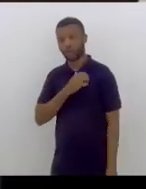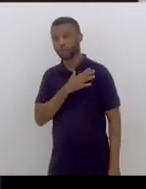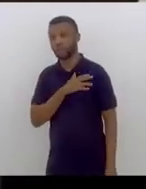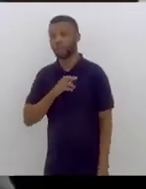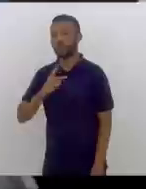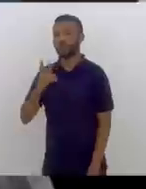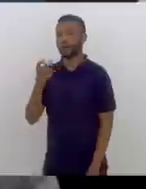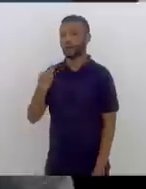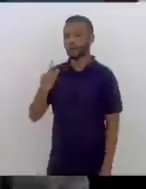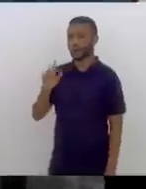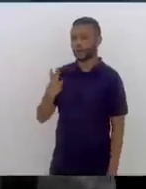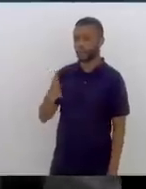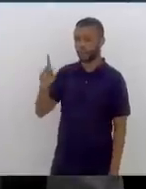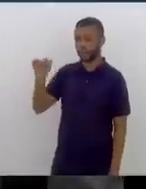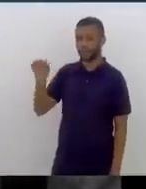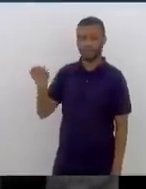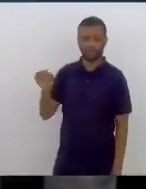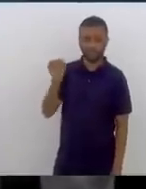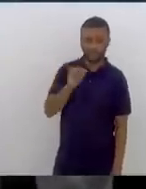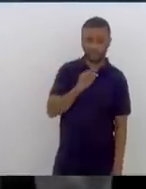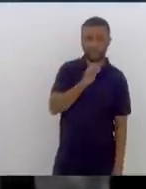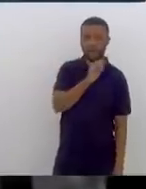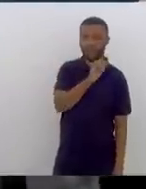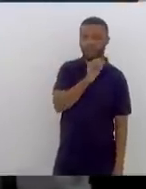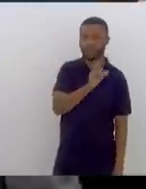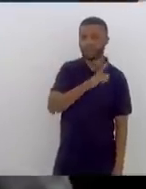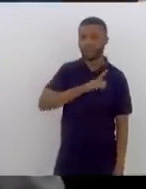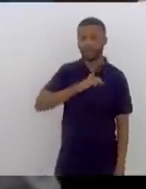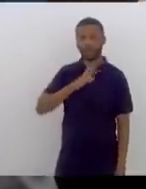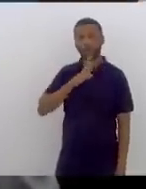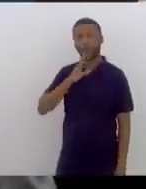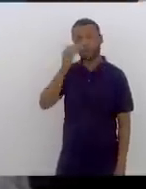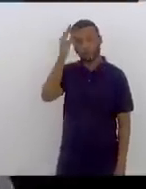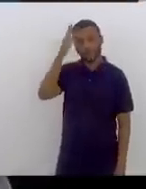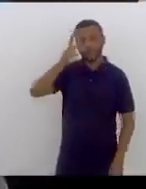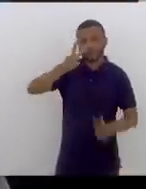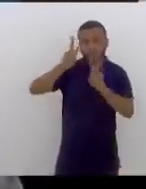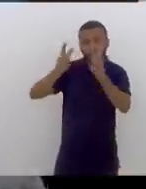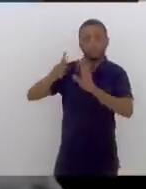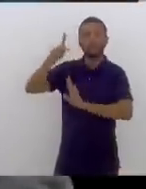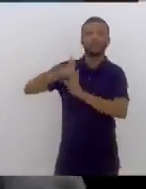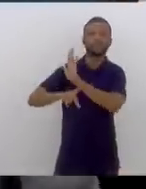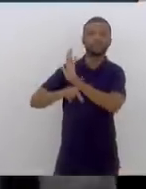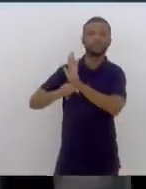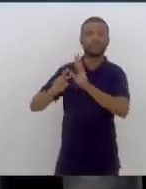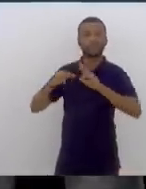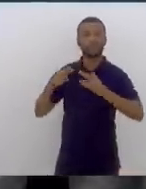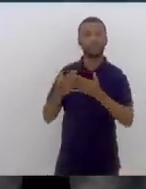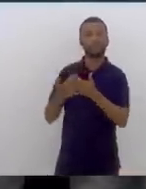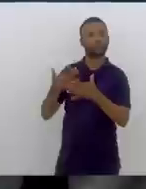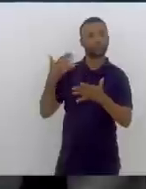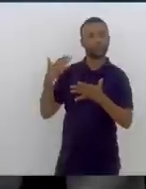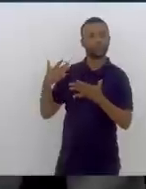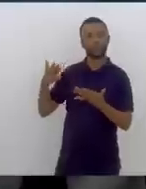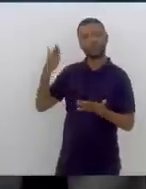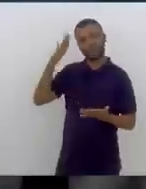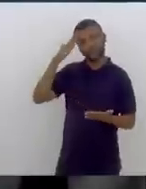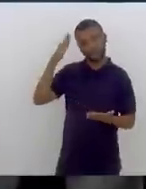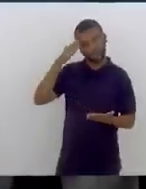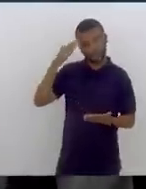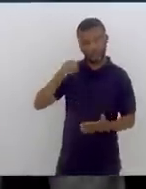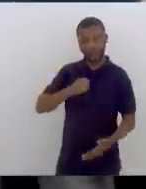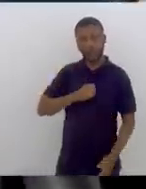Assis tem conhecimento da matéria por exemplo na última audiência pública a gente tomou conhecimento aqui que nem a Coronel